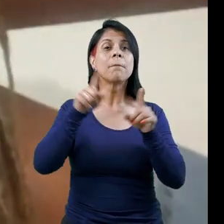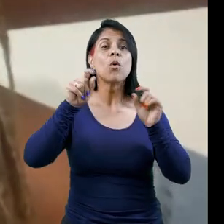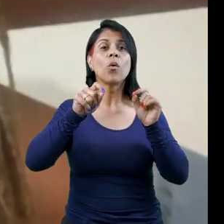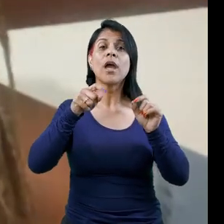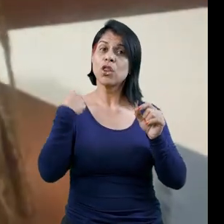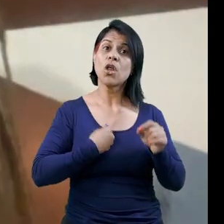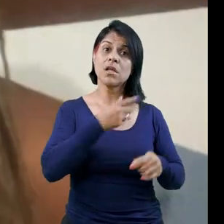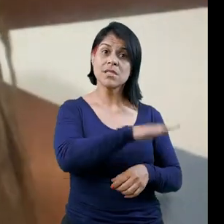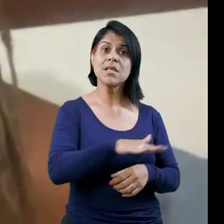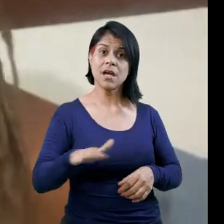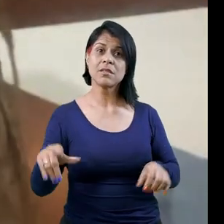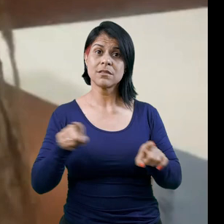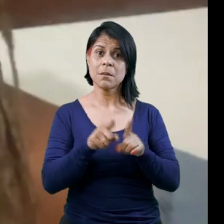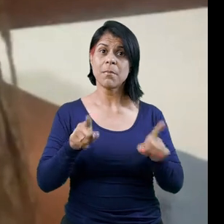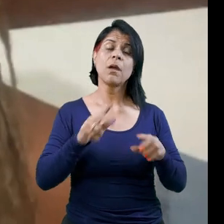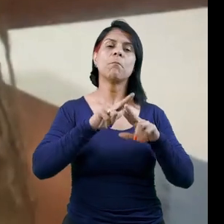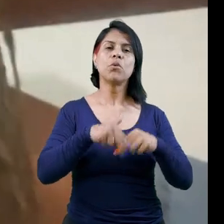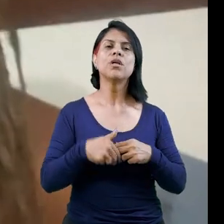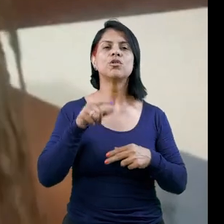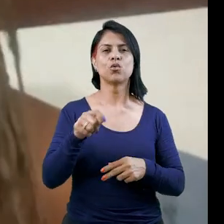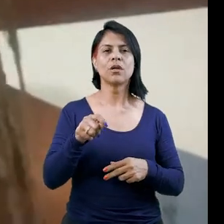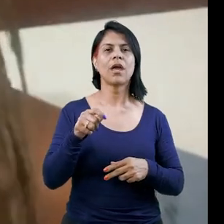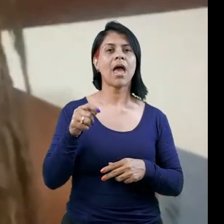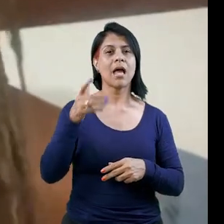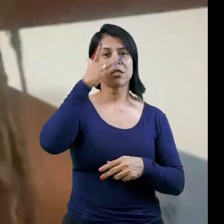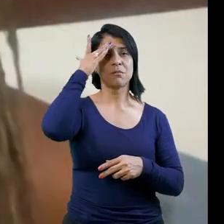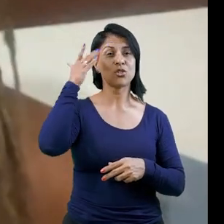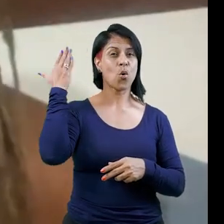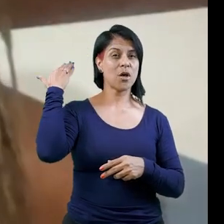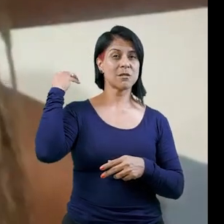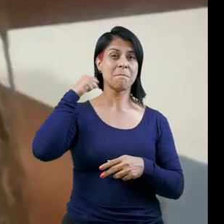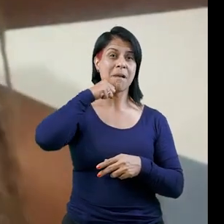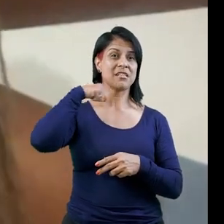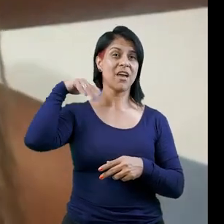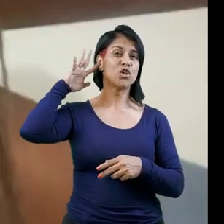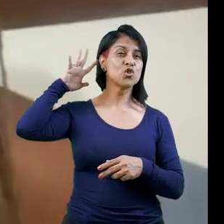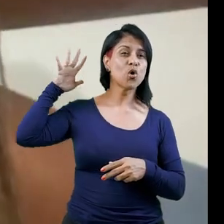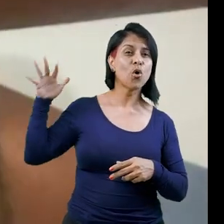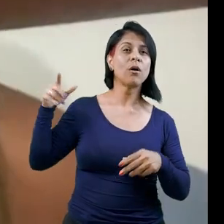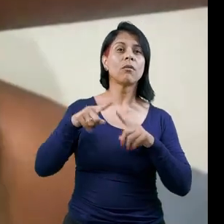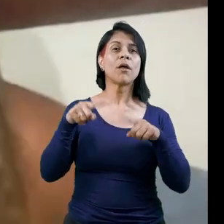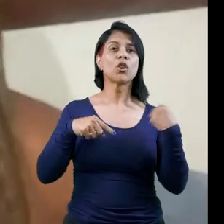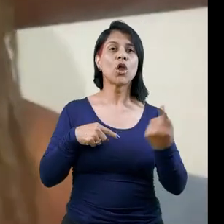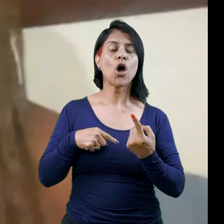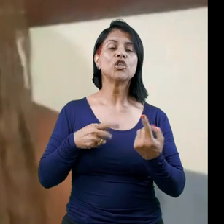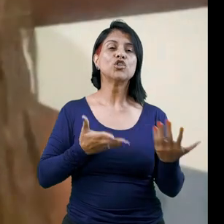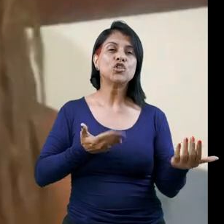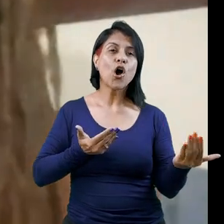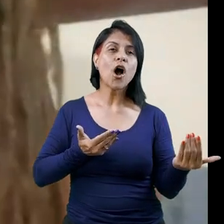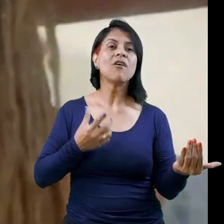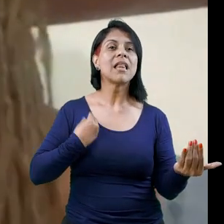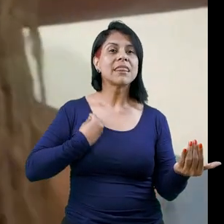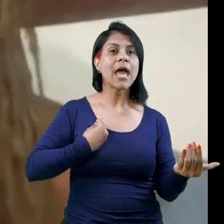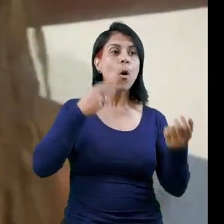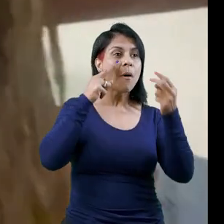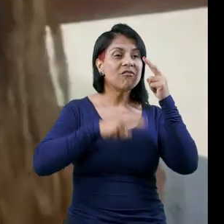crianças. Então, por isso, as velhas terão sonhos, as jovens terão visões. Eu acho que é importante a gente